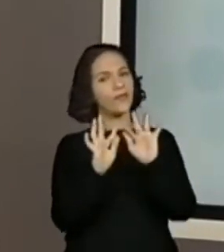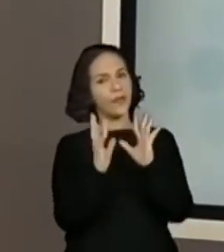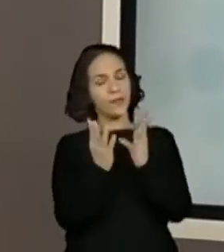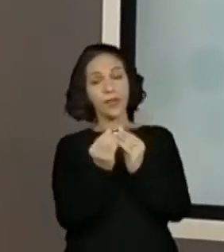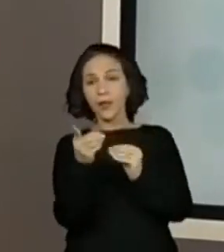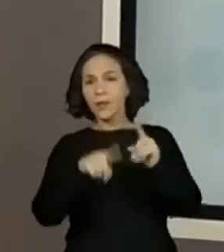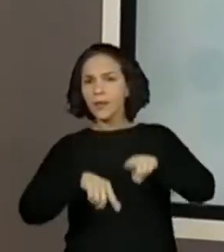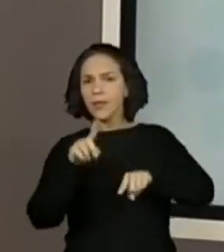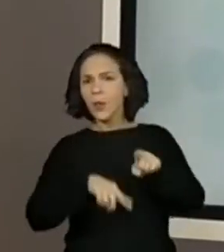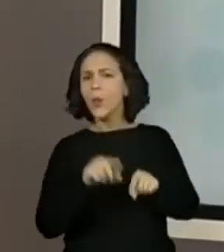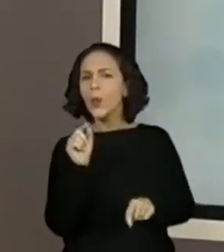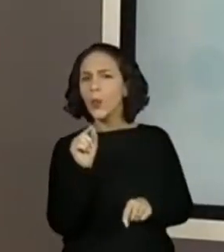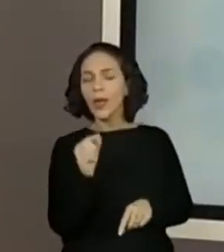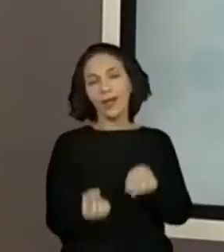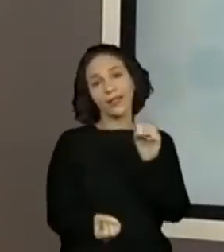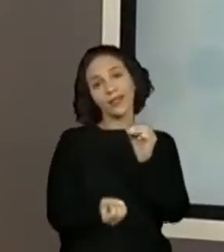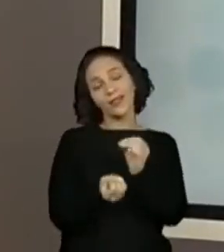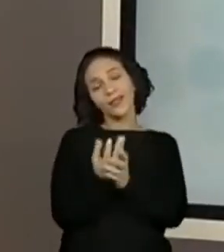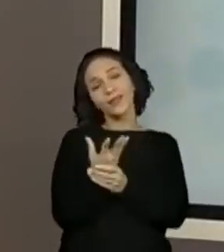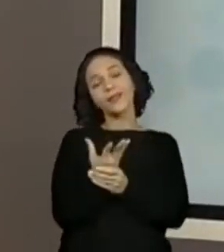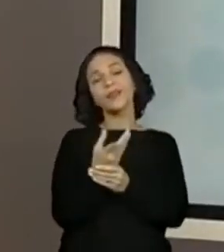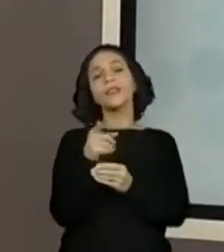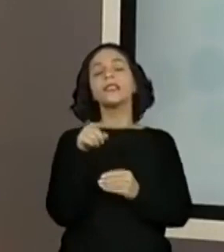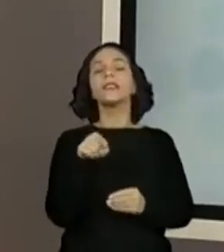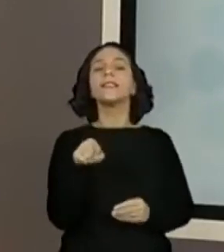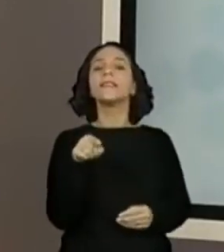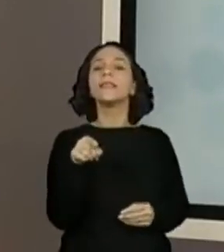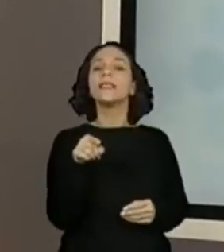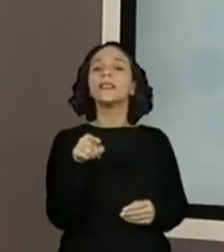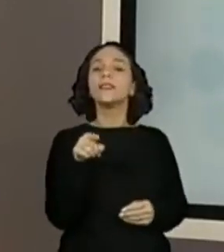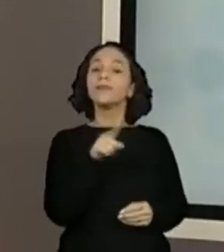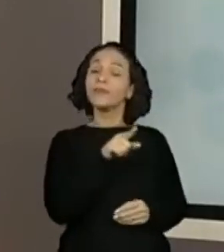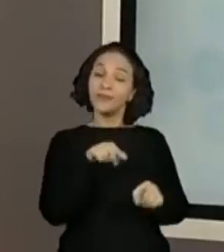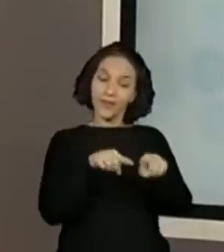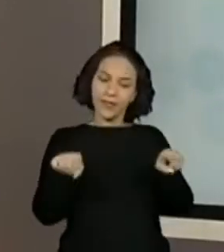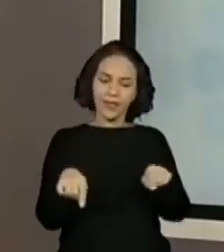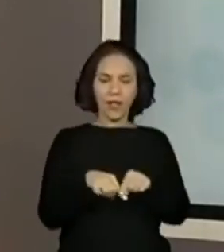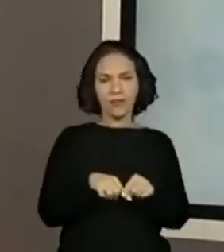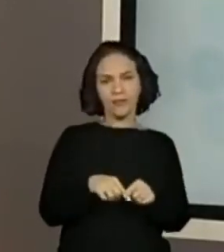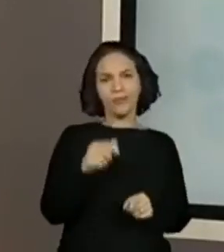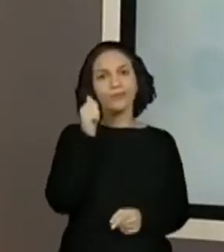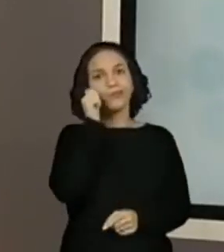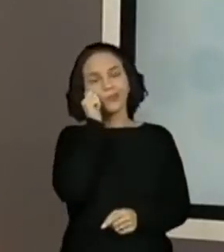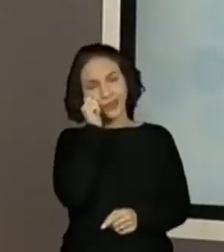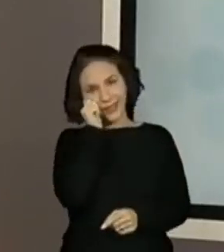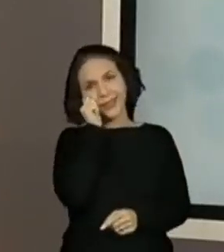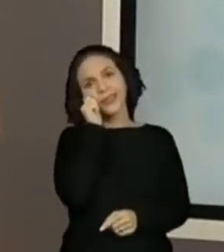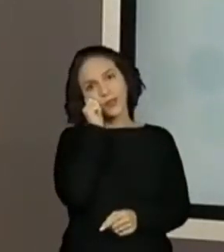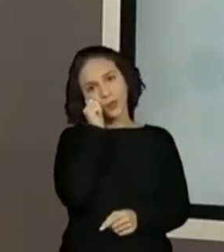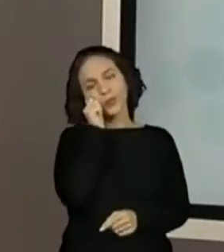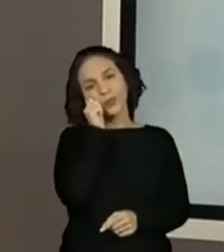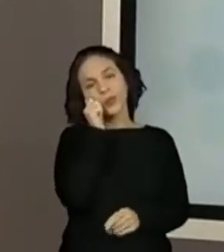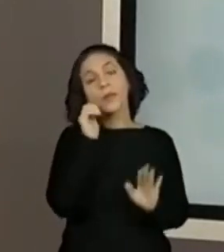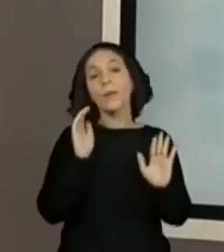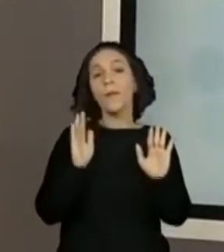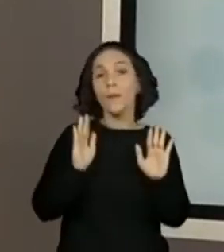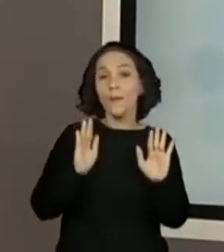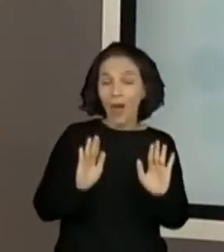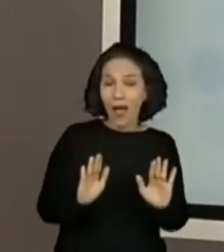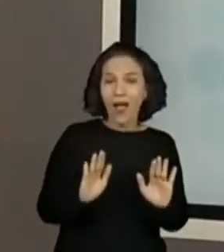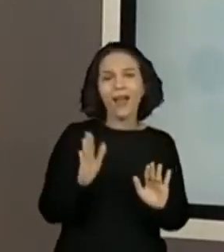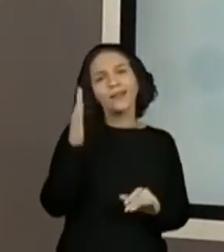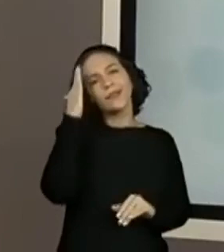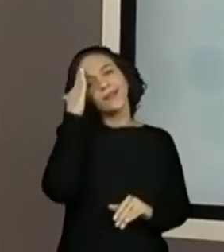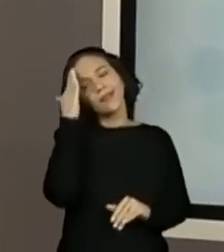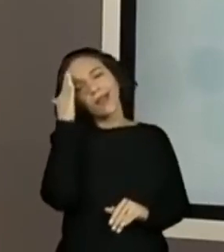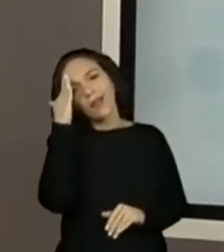esse material ele foi desenvolvido para fazer lá na sala de aula, de forma presencial. Mas como a gente sabe que